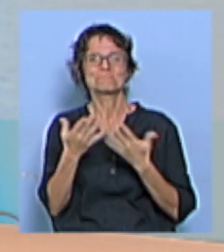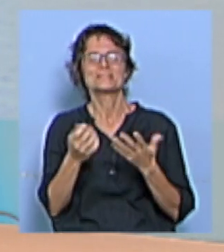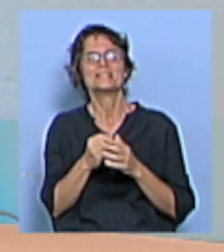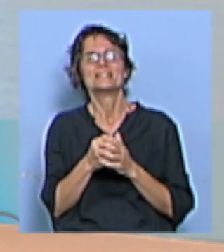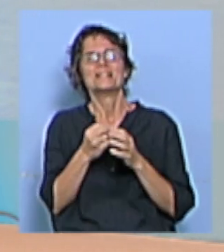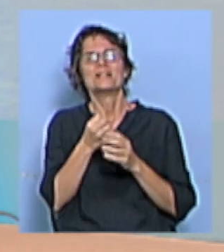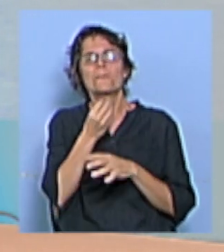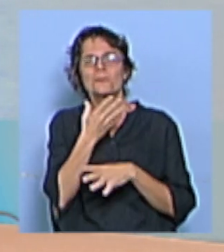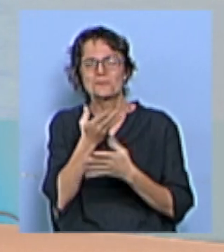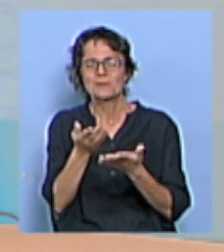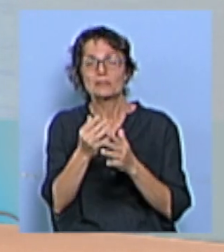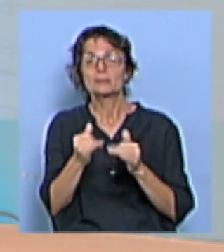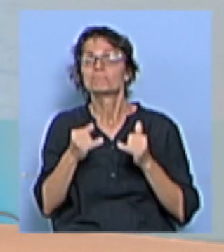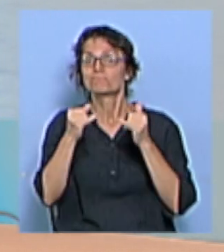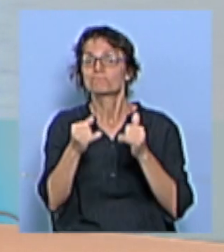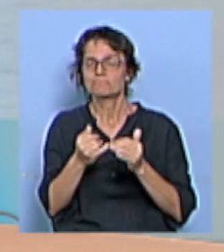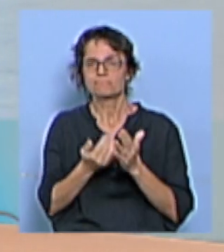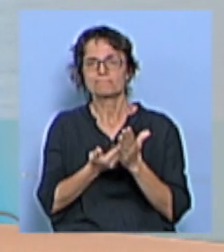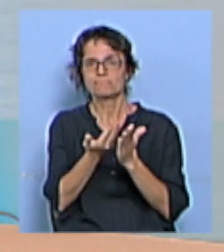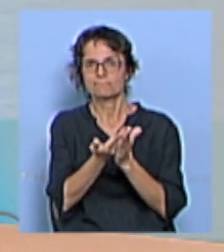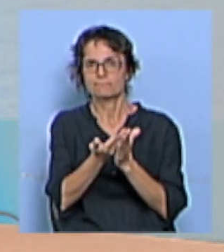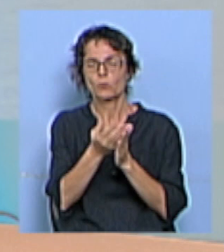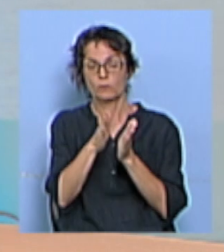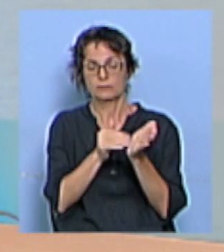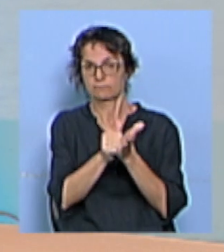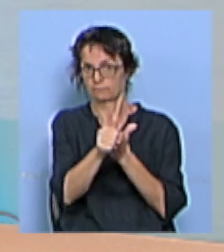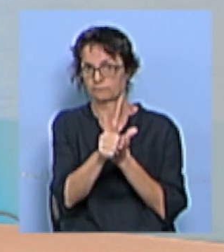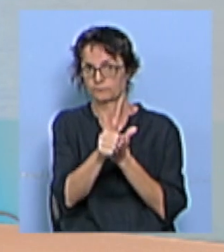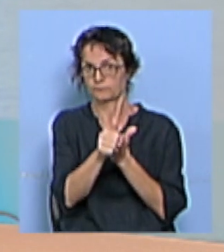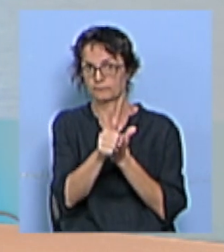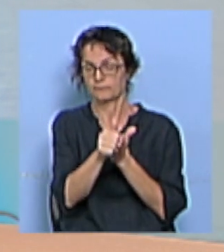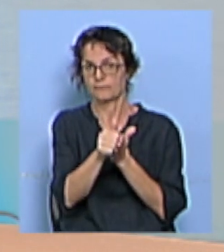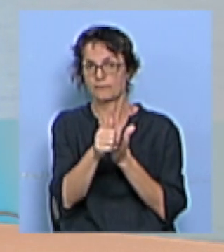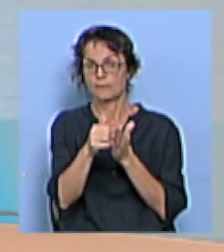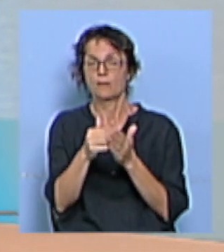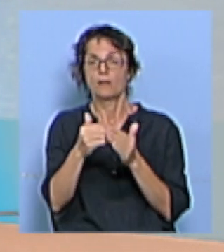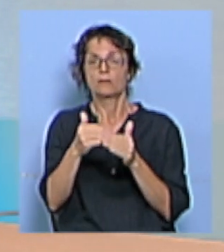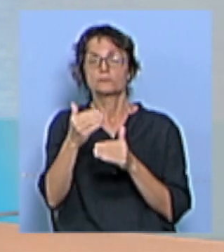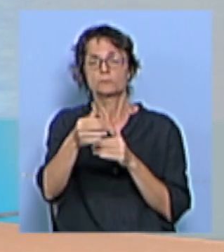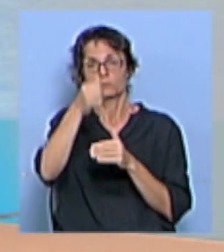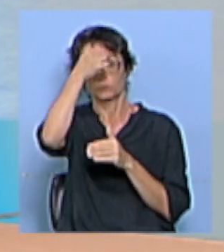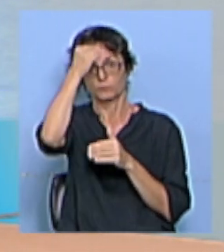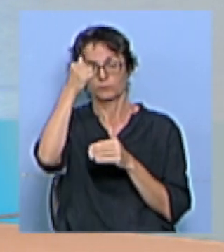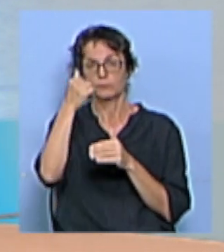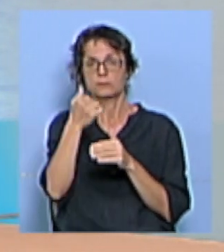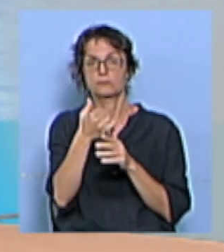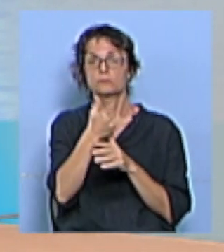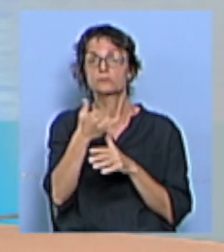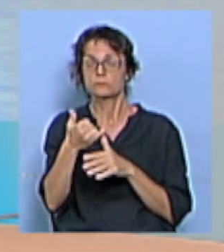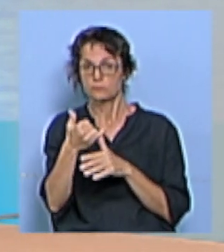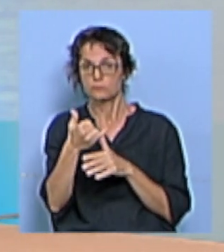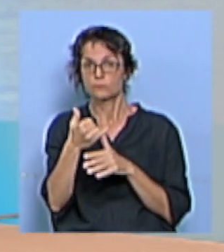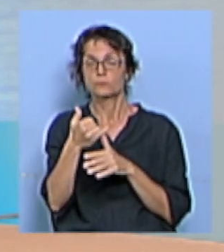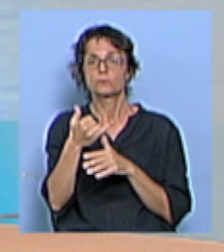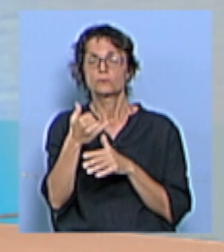vamos avançar nesta análise também à proposta bíblica deste próximo domingo, 22º do